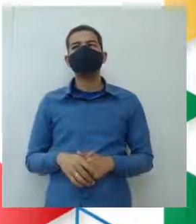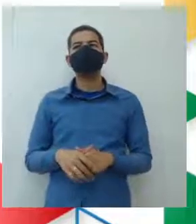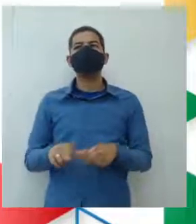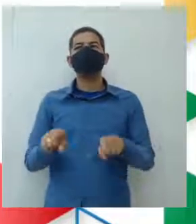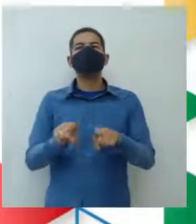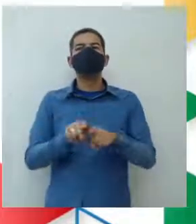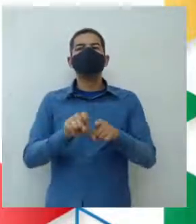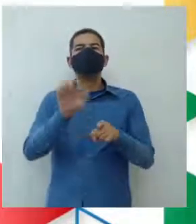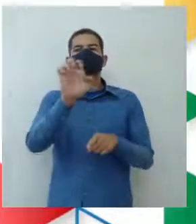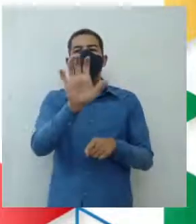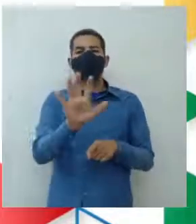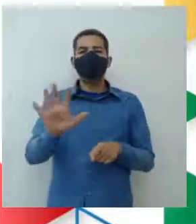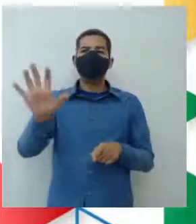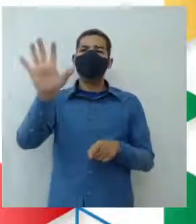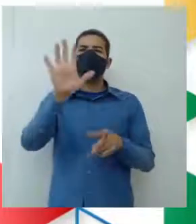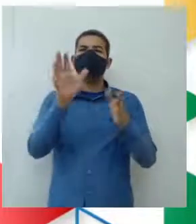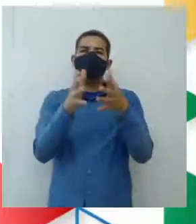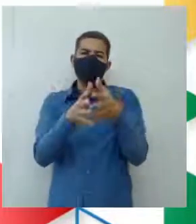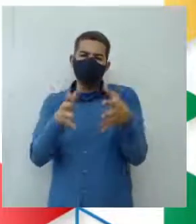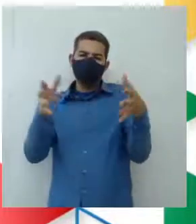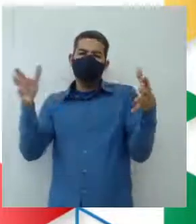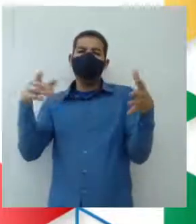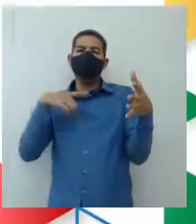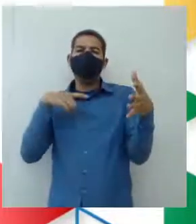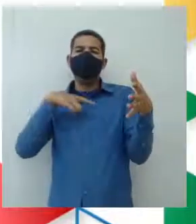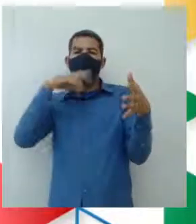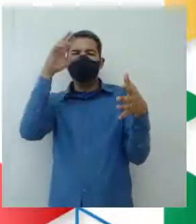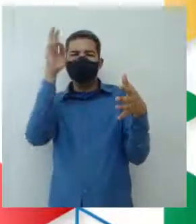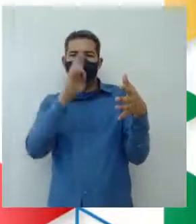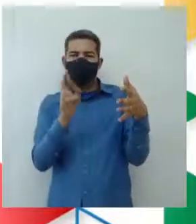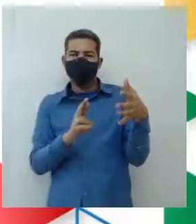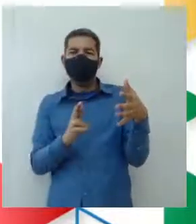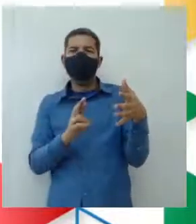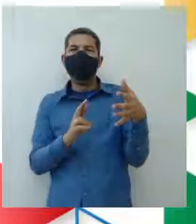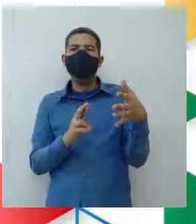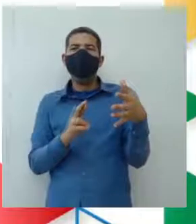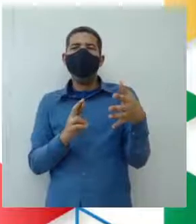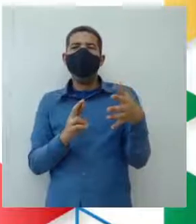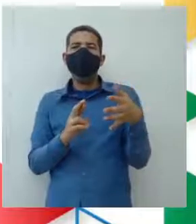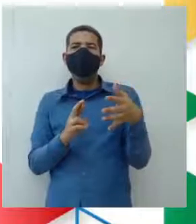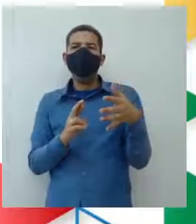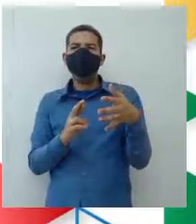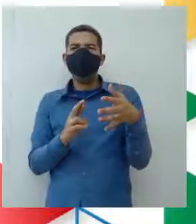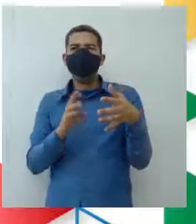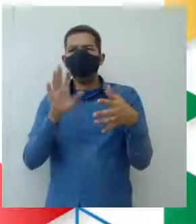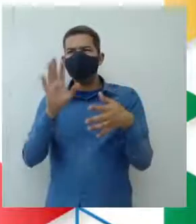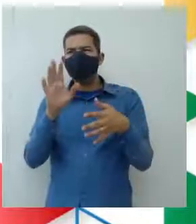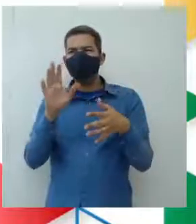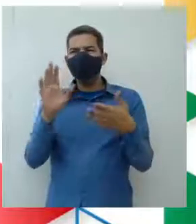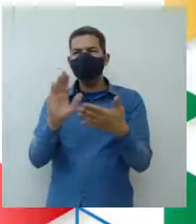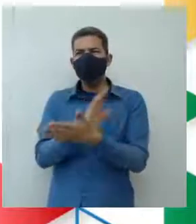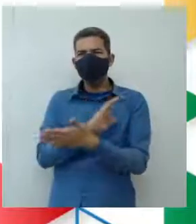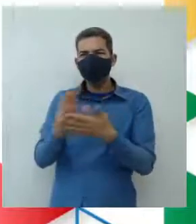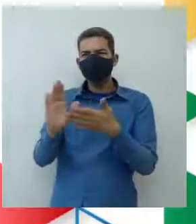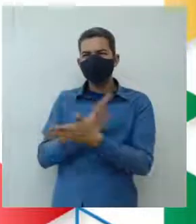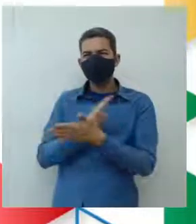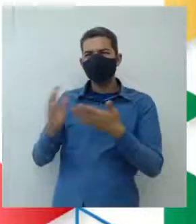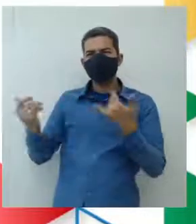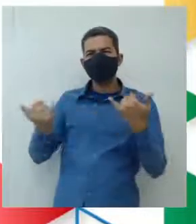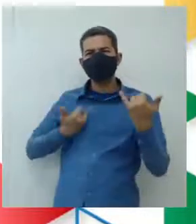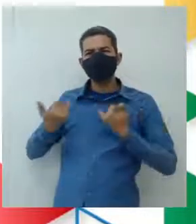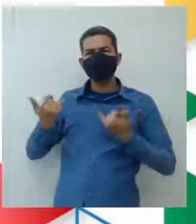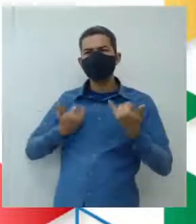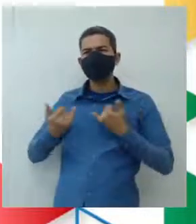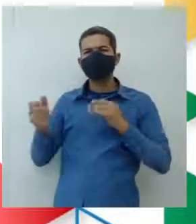da Europa e também ali a Rússia. E sem informação, a gente tem essa relação com